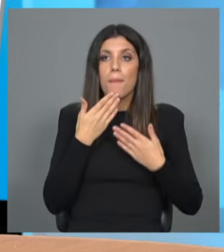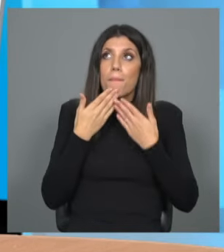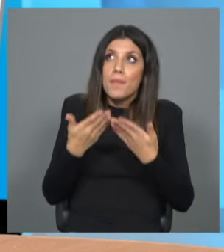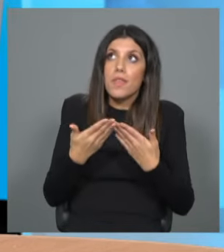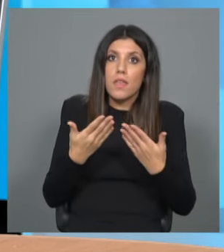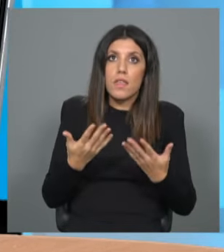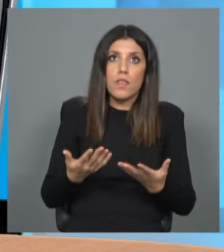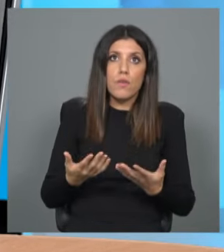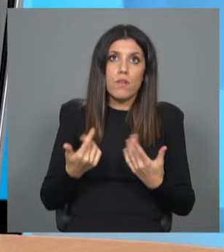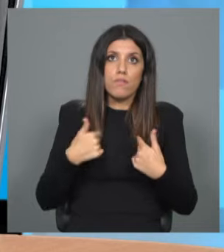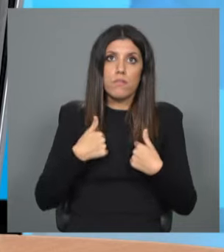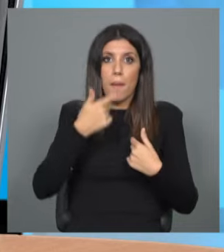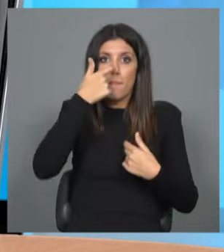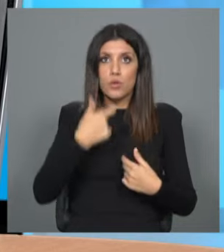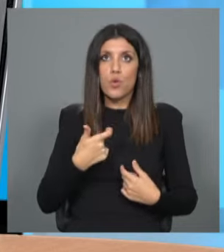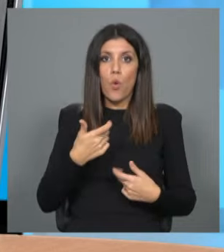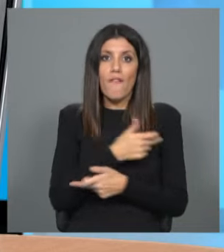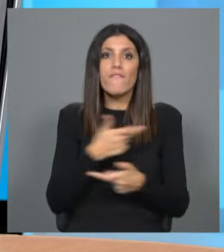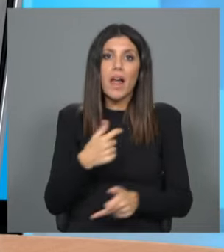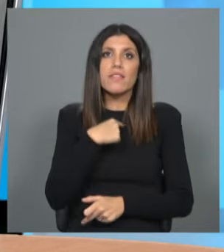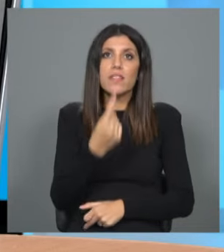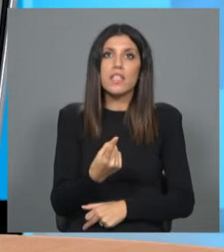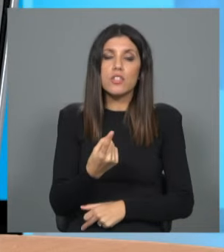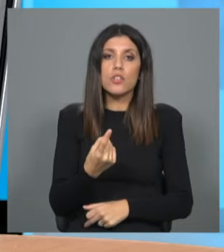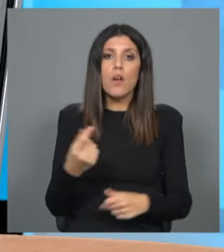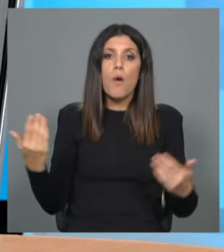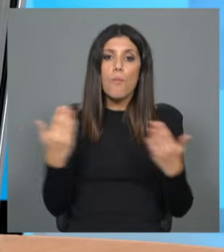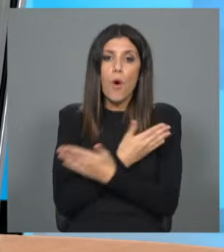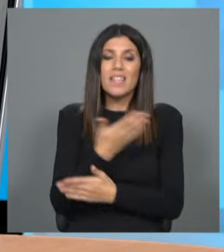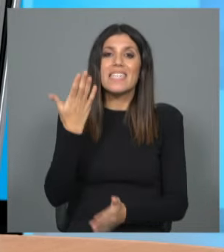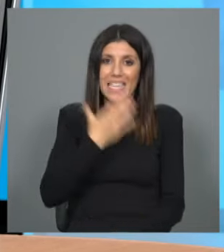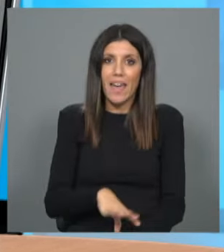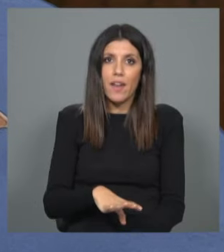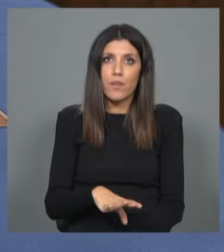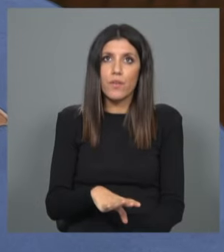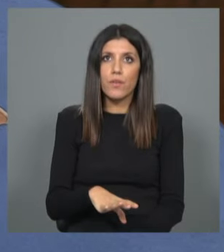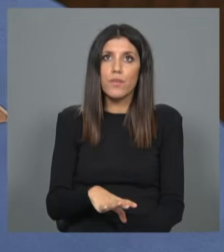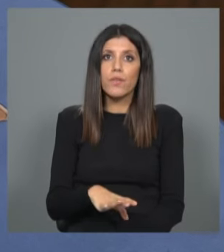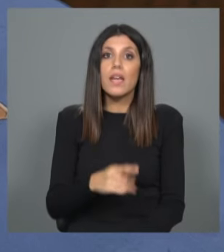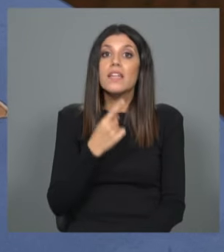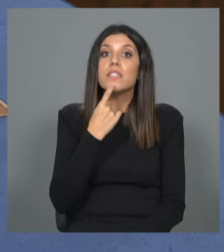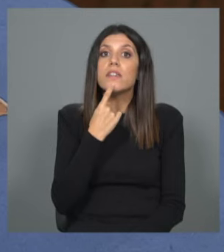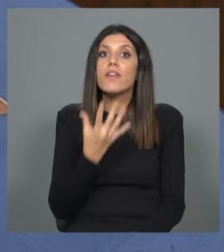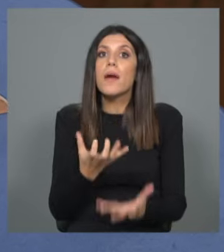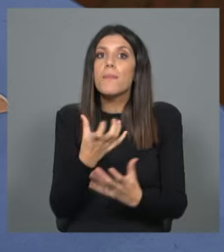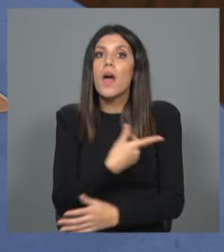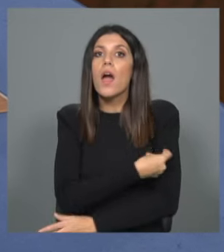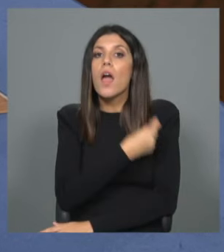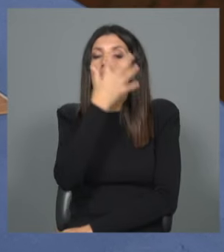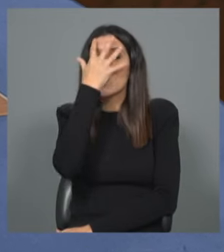de a expressão de morte, de desejo de morte, não significa querer eutanásia na maior parte dos